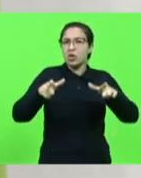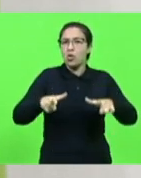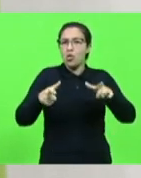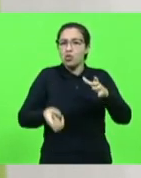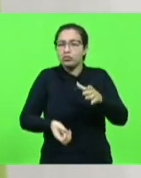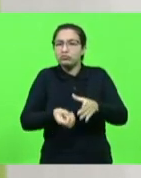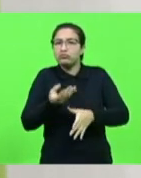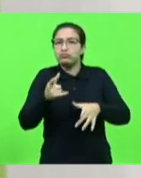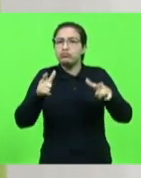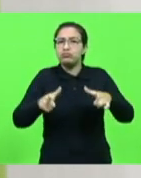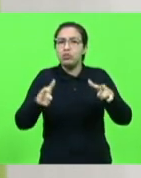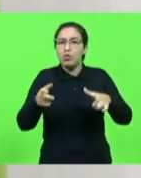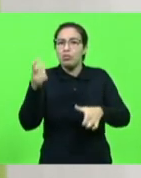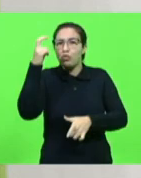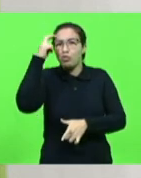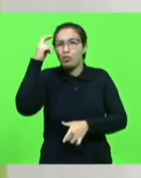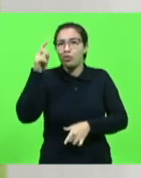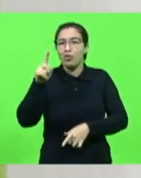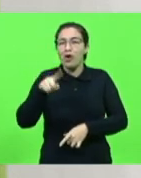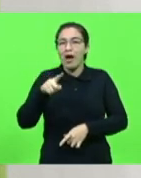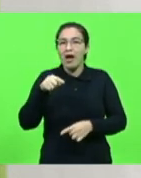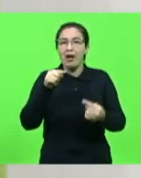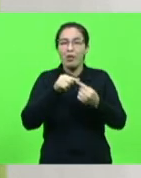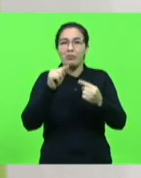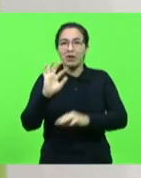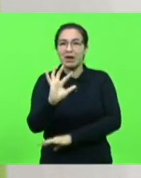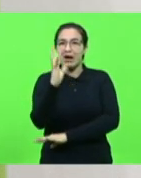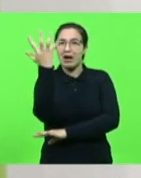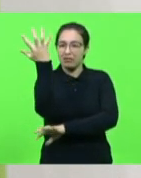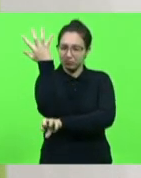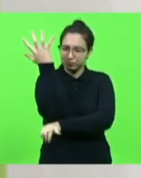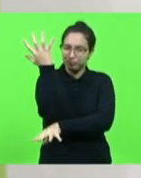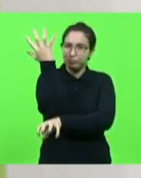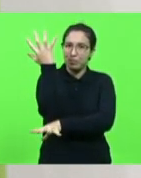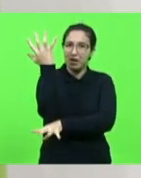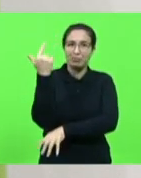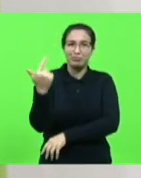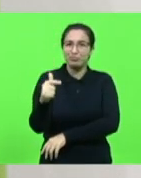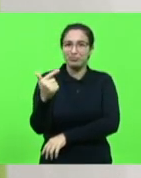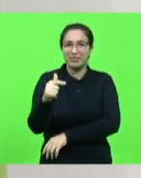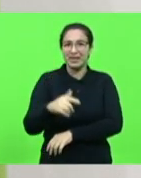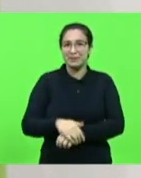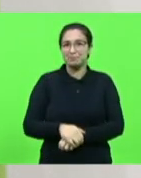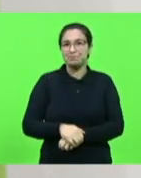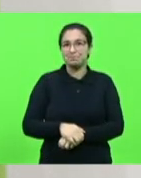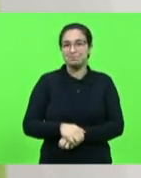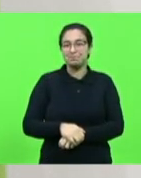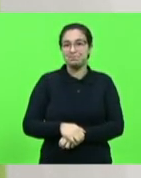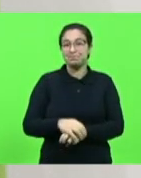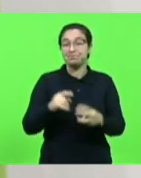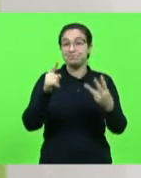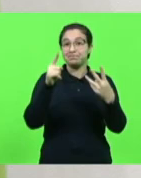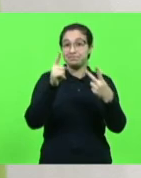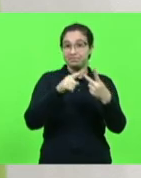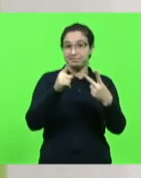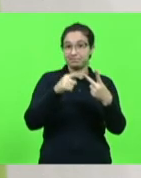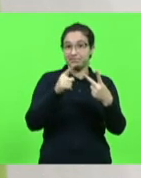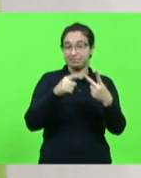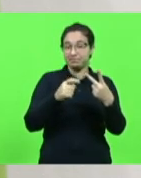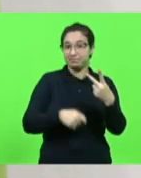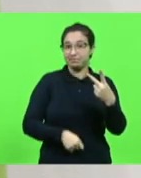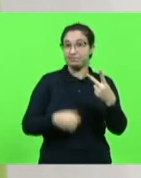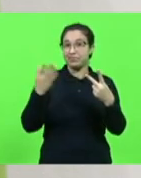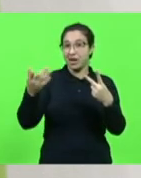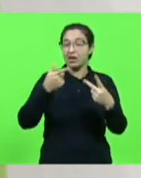cultura, é como a árvore sem raízes. E recolho, para encerrar, o segundo pensamento do